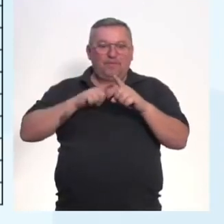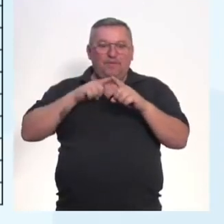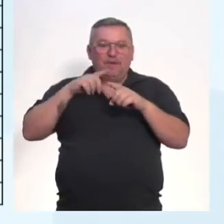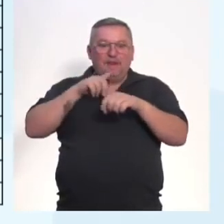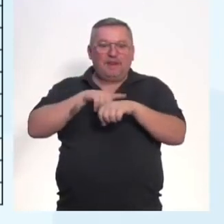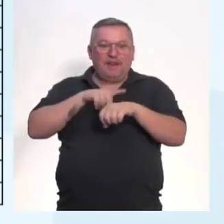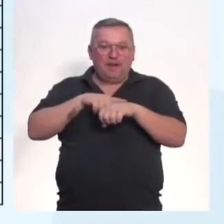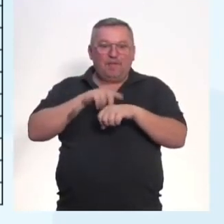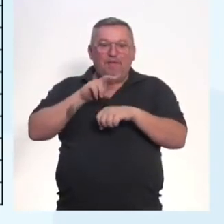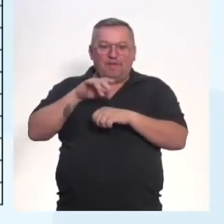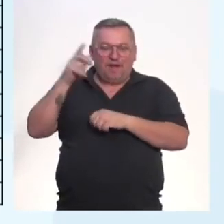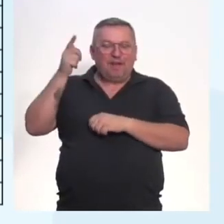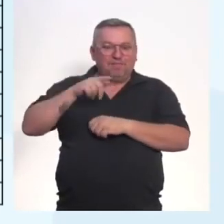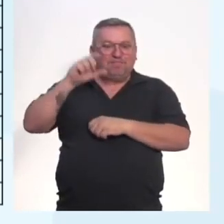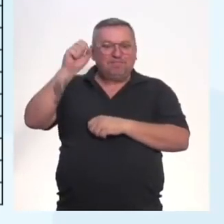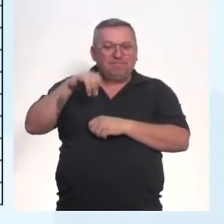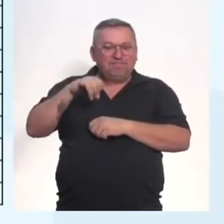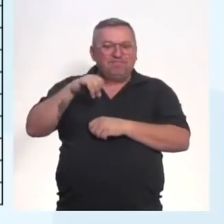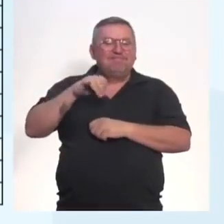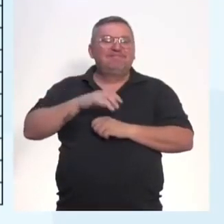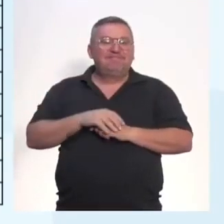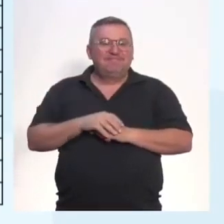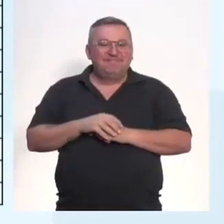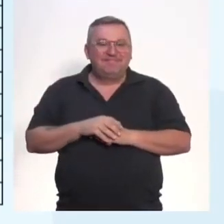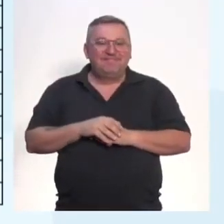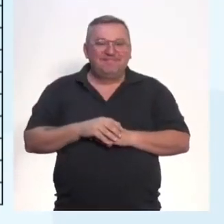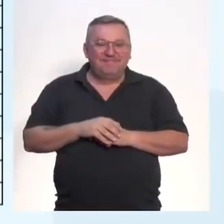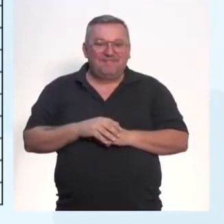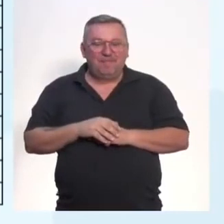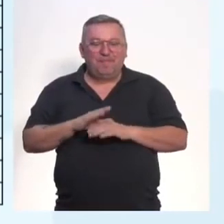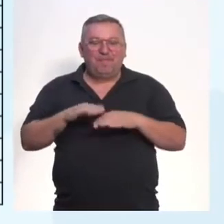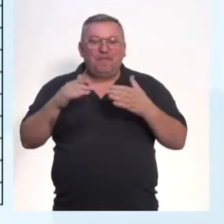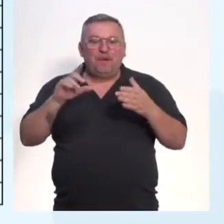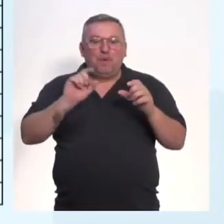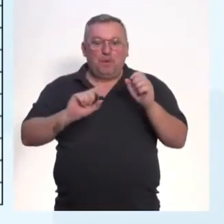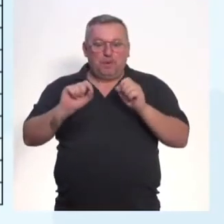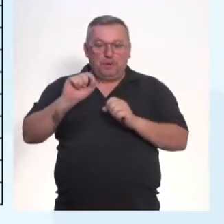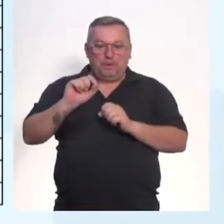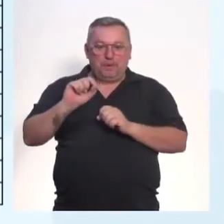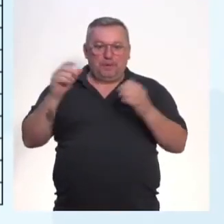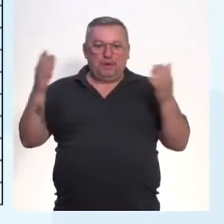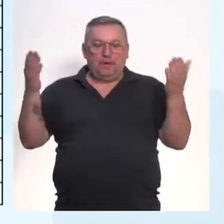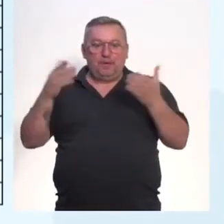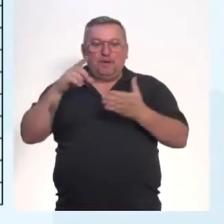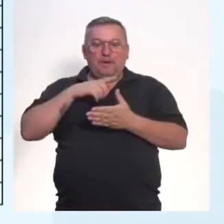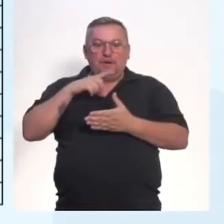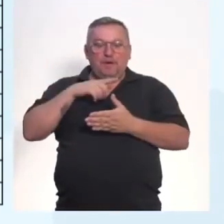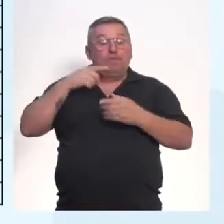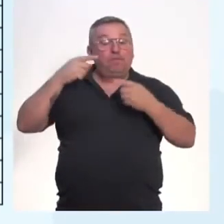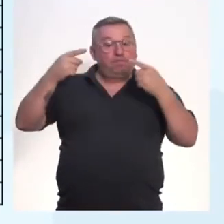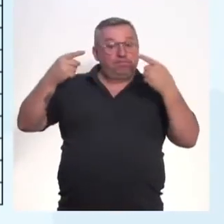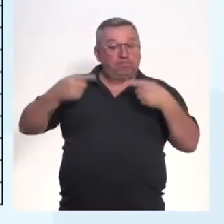tempo. E eu falei, vai dar tempo sim. Vai sim. Então é o seguinte, agora temos um desafio. Eu fiz isso aqui com o 8º ano,